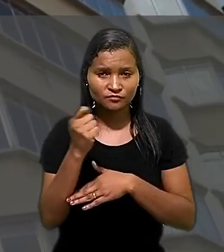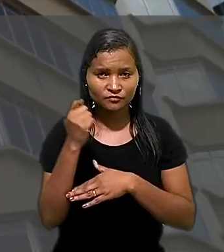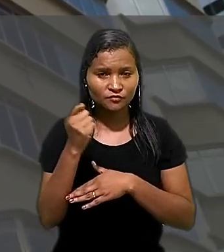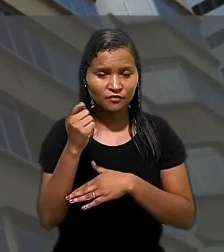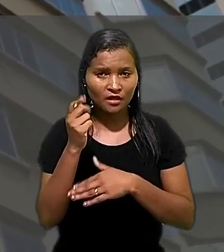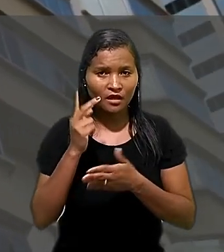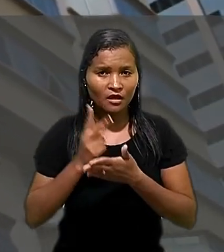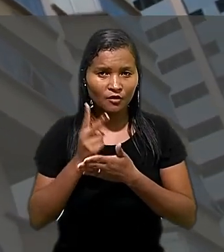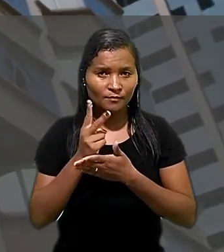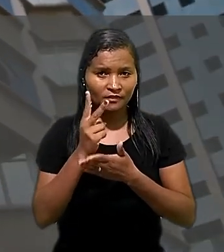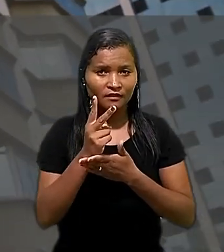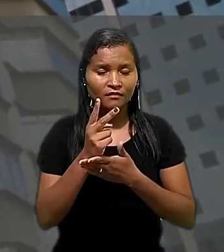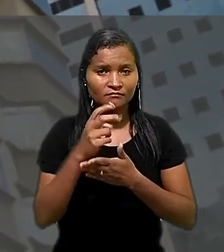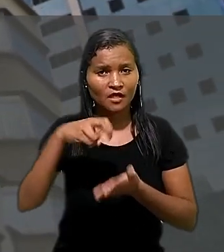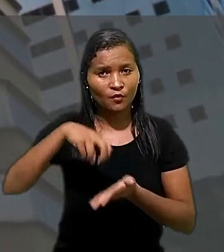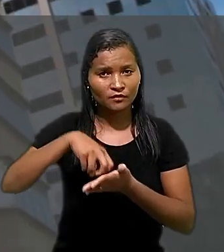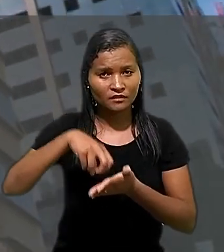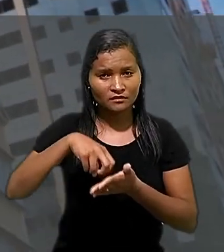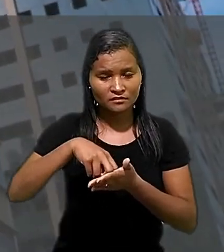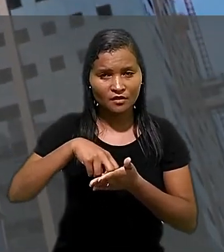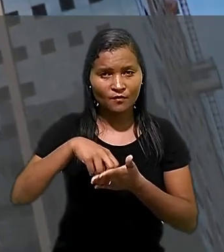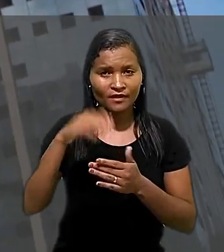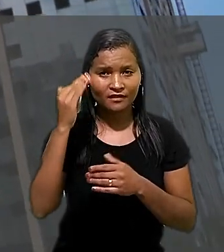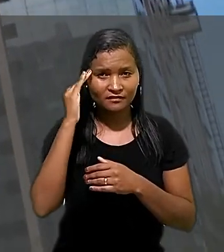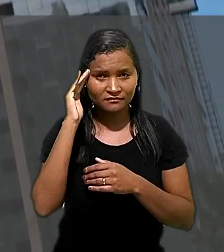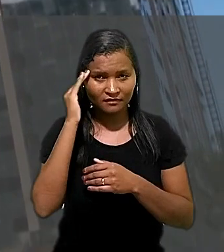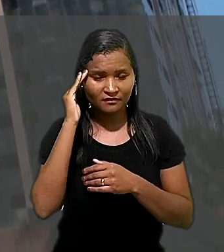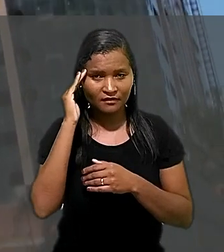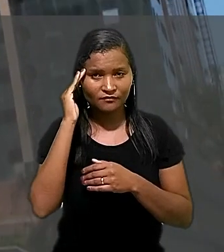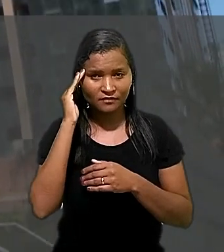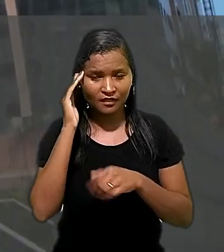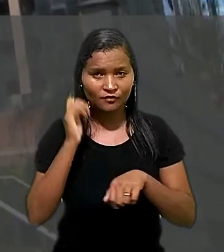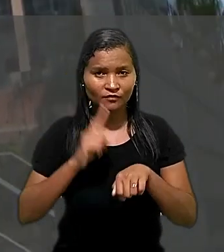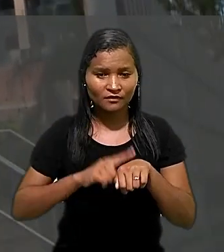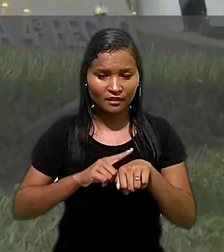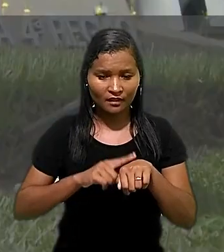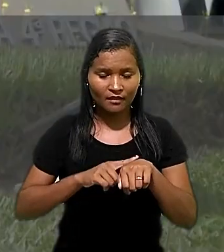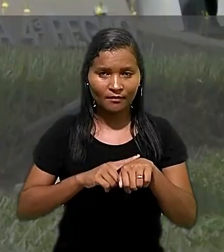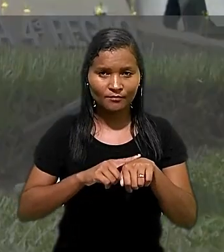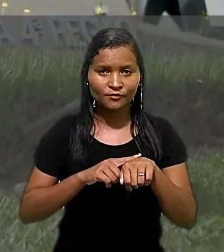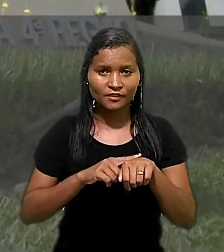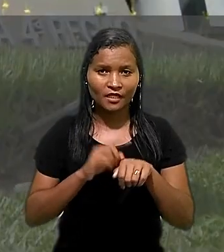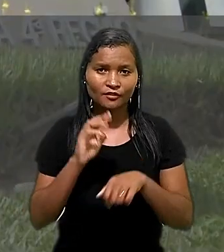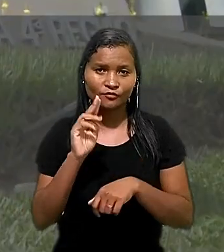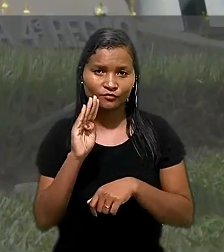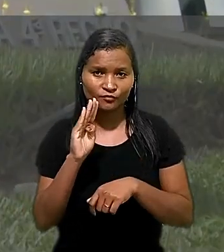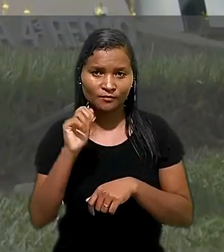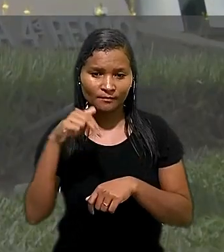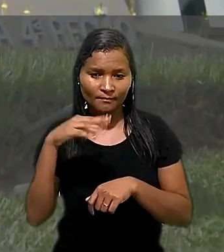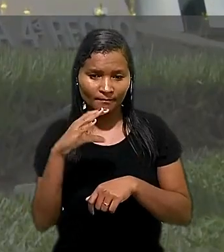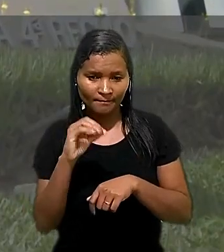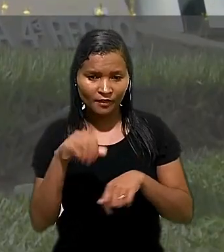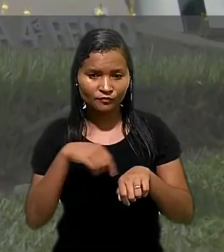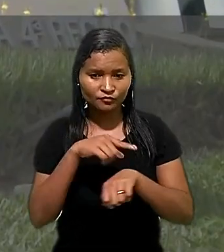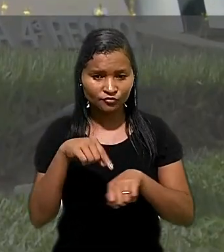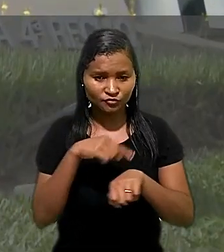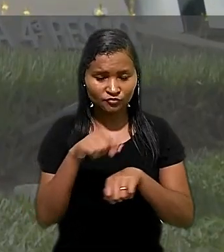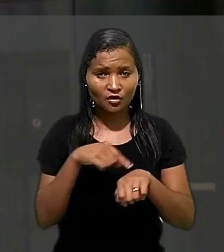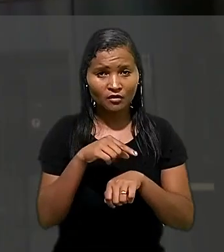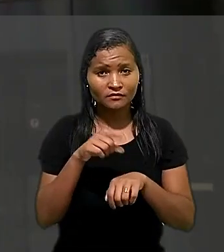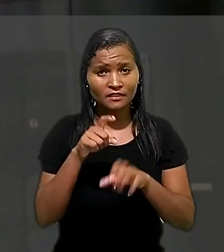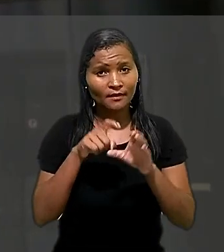Sul, ao manter a condenação, considerou que a validade do regime de banco de horas estava condicionada